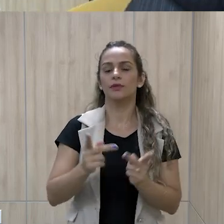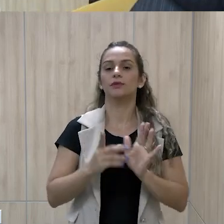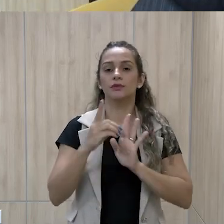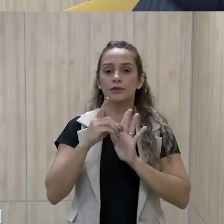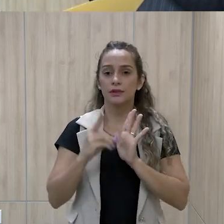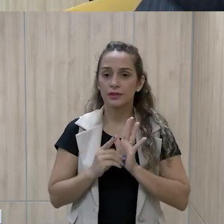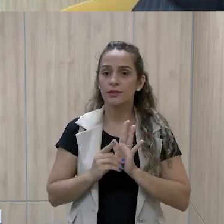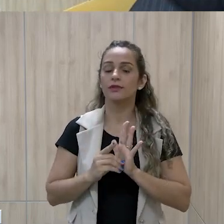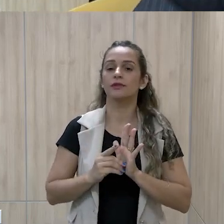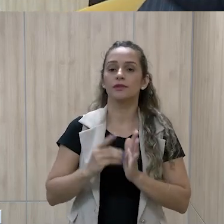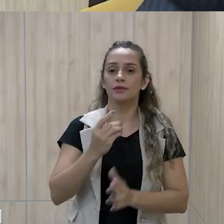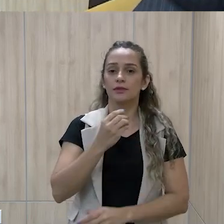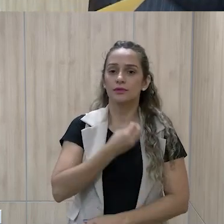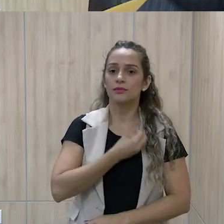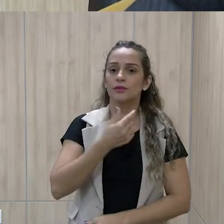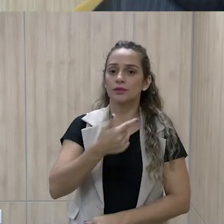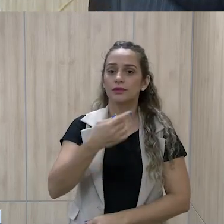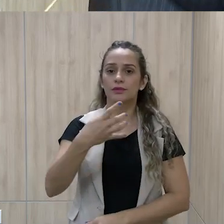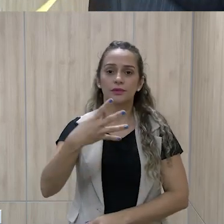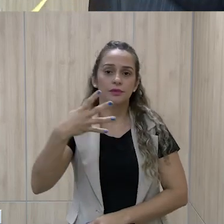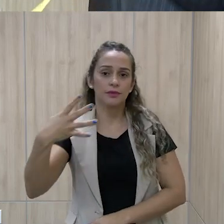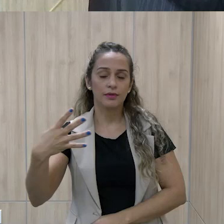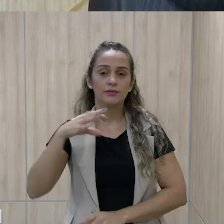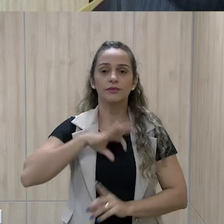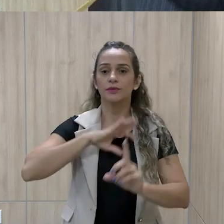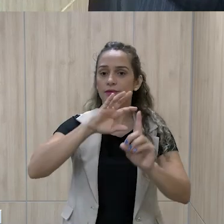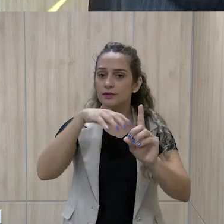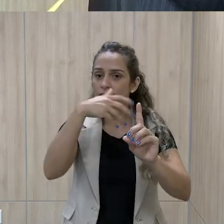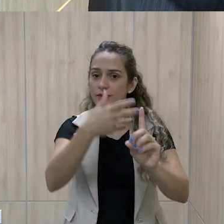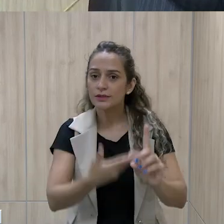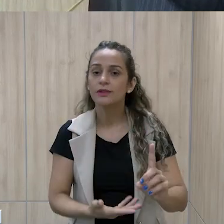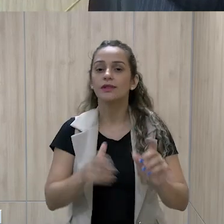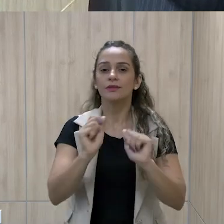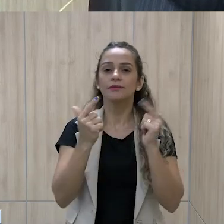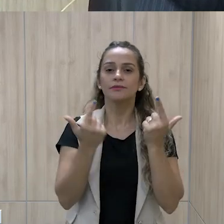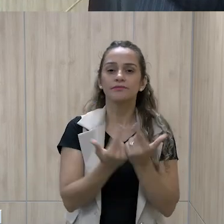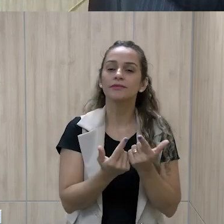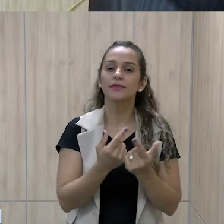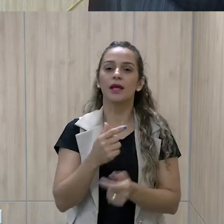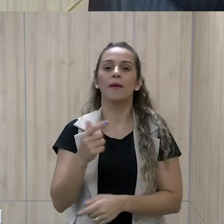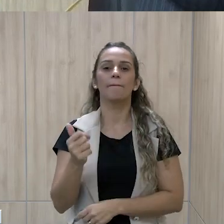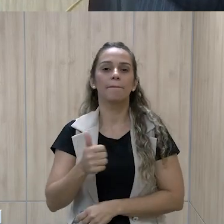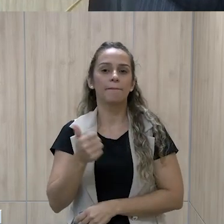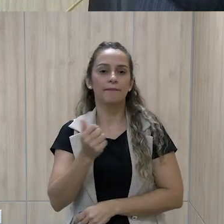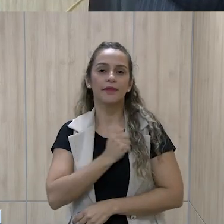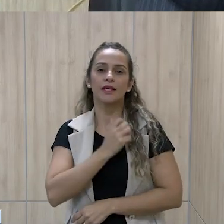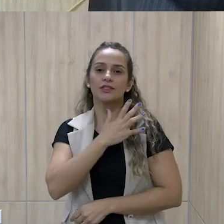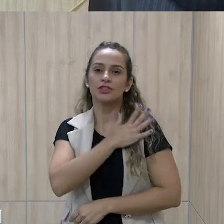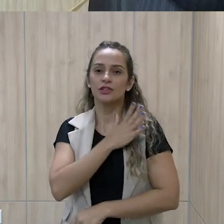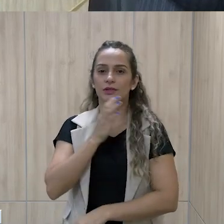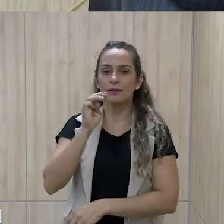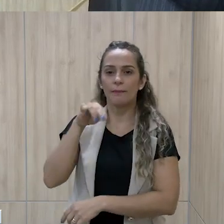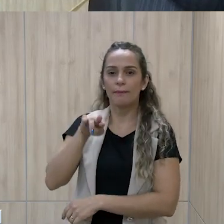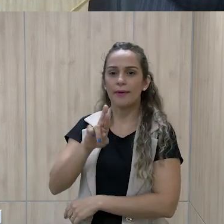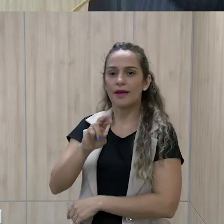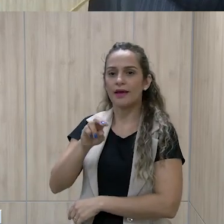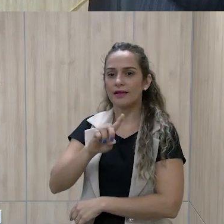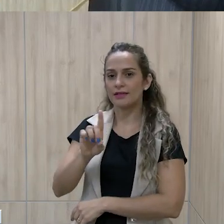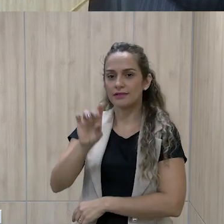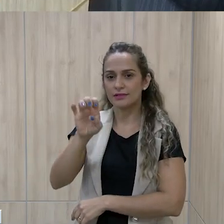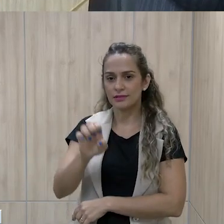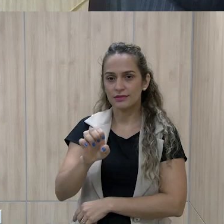a projeto decreto legislativo número 244 consegue medalha do método legislativo a primeira Sargento Marise de